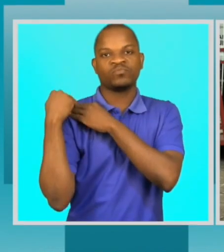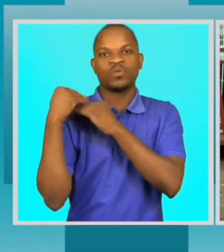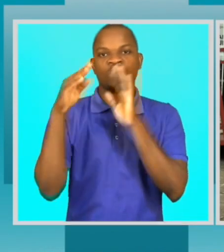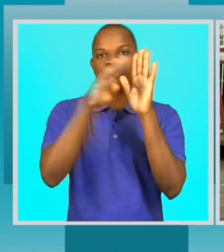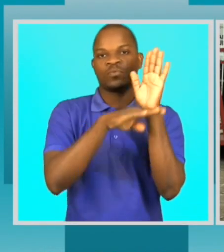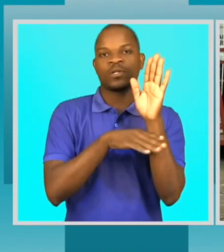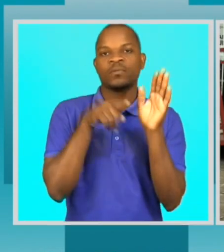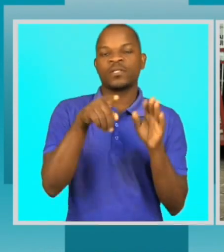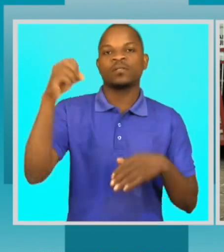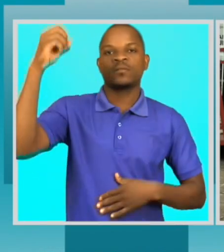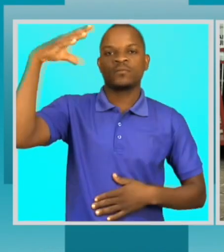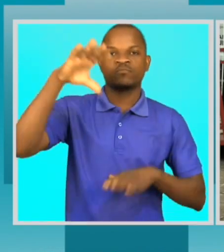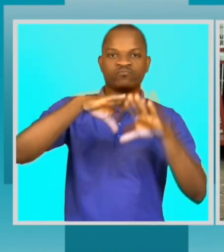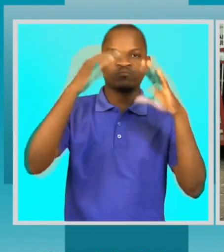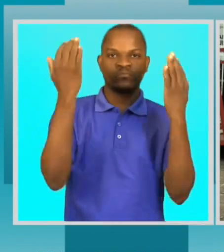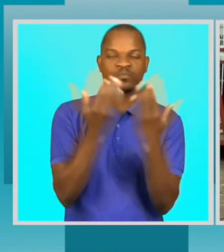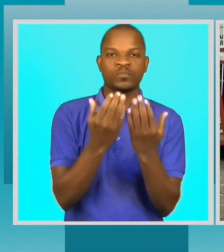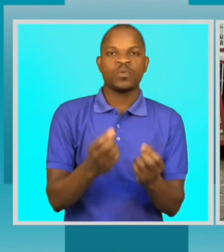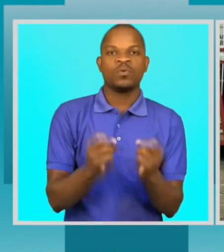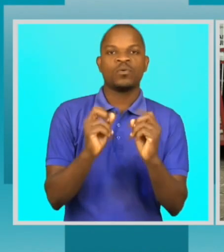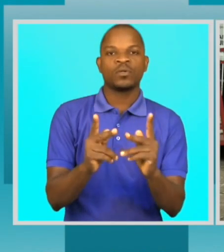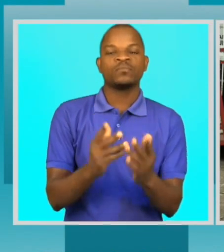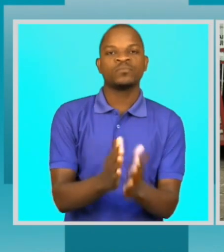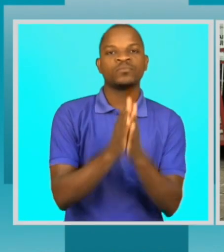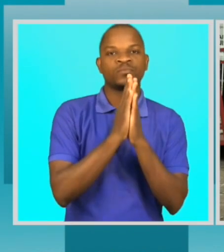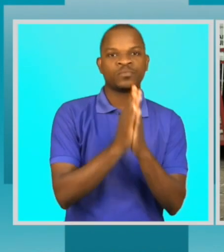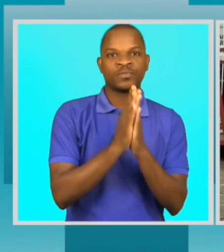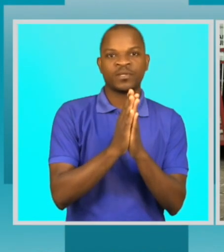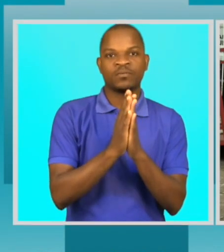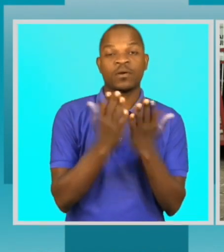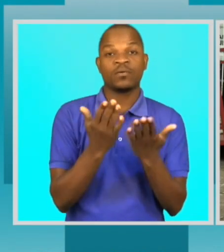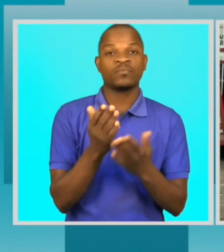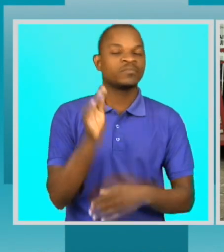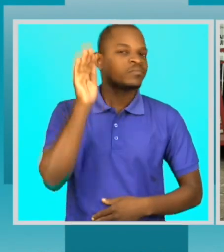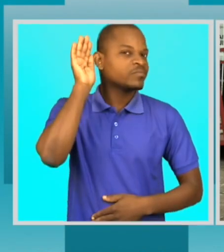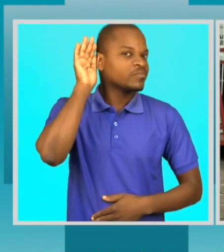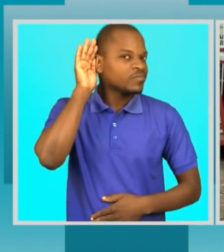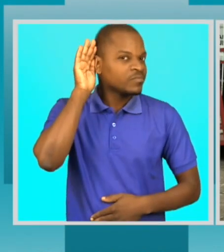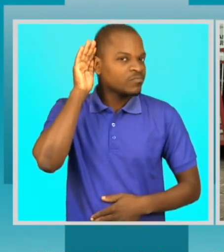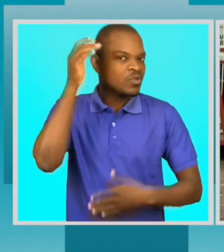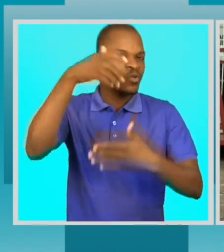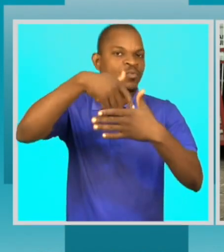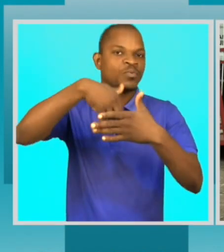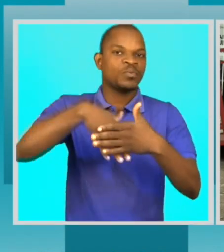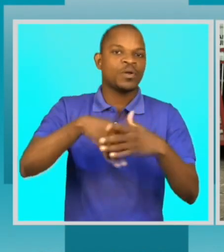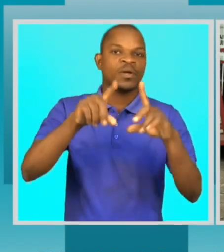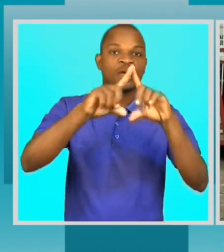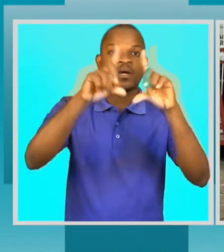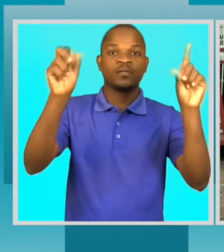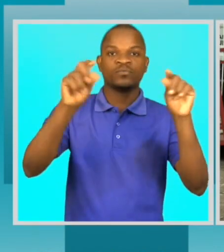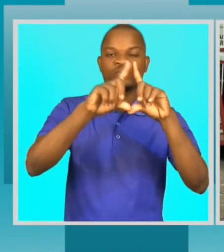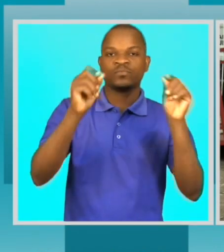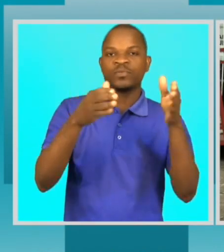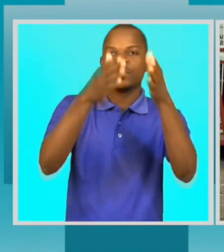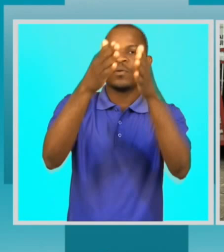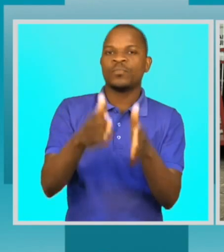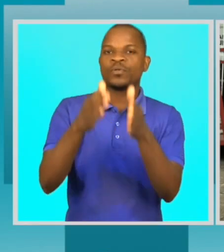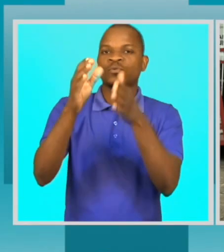Vigildo, por estarmos, para melhor perceber a questão da pessoa com deficiência a nível de Moçambique.